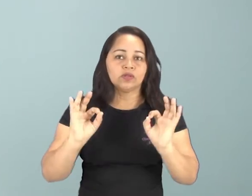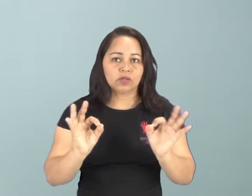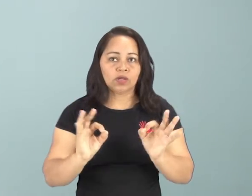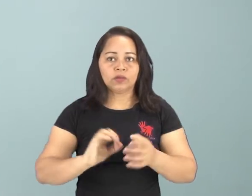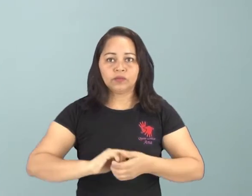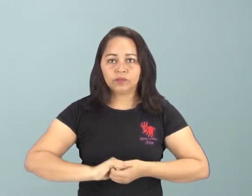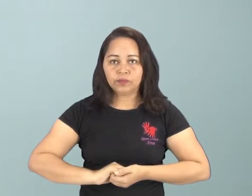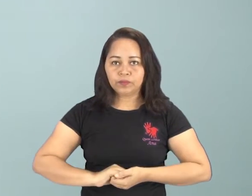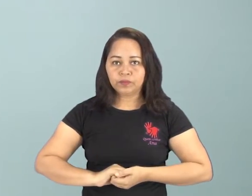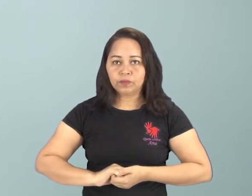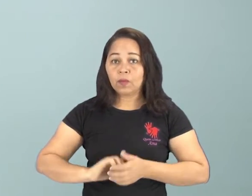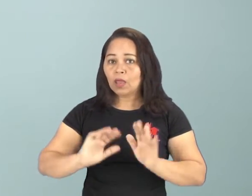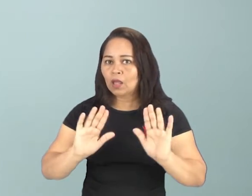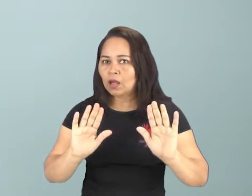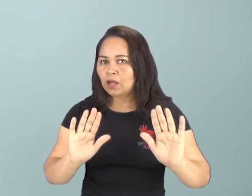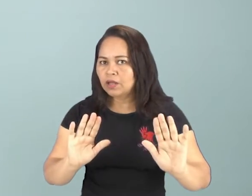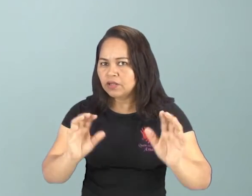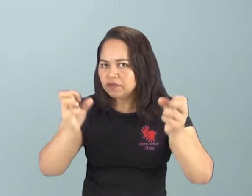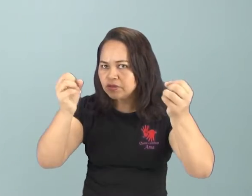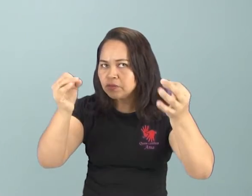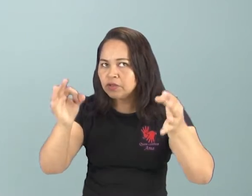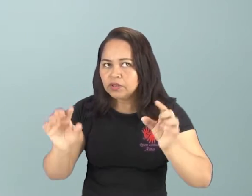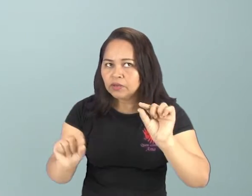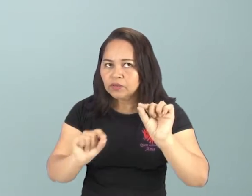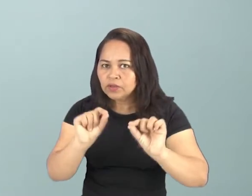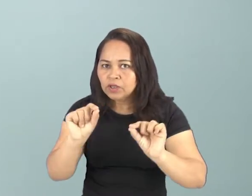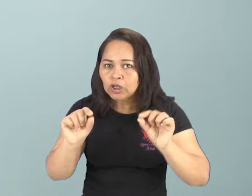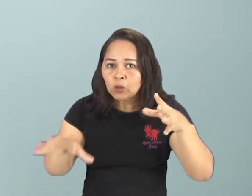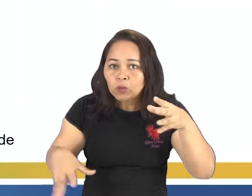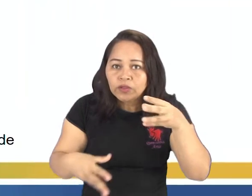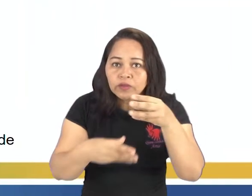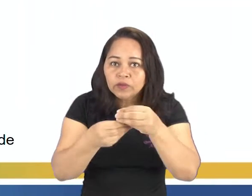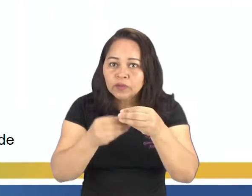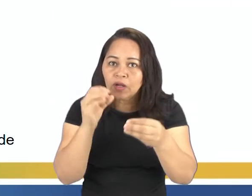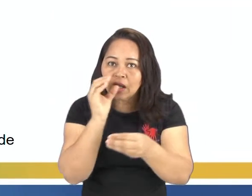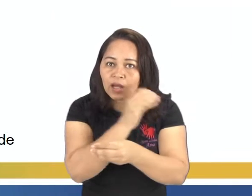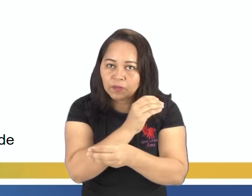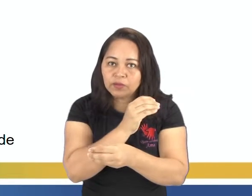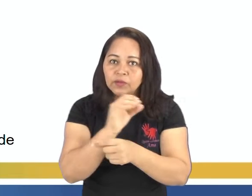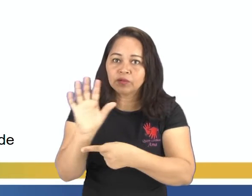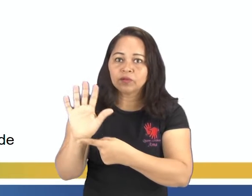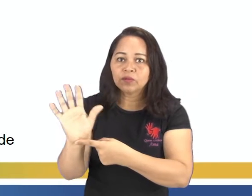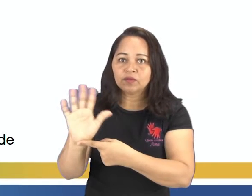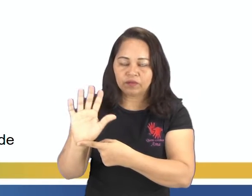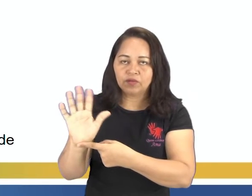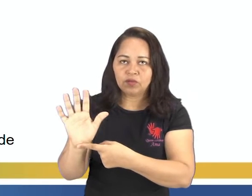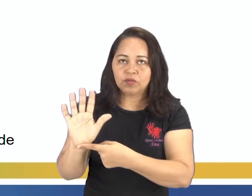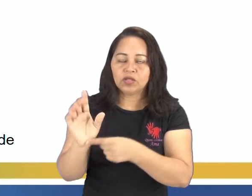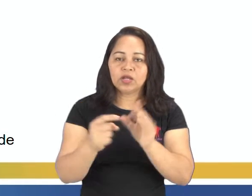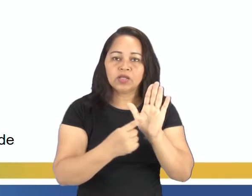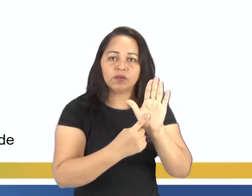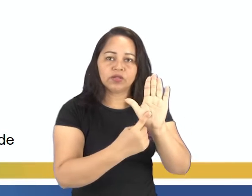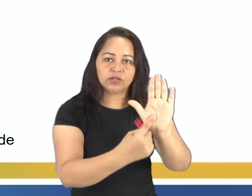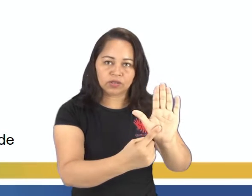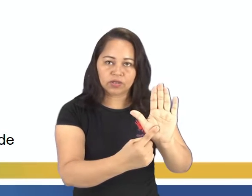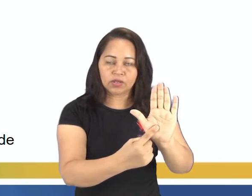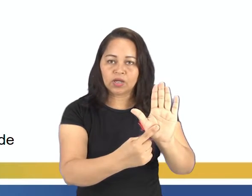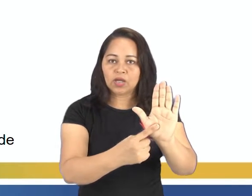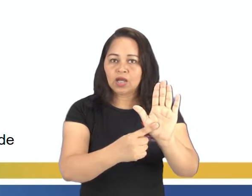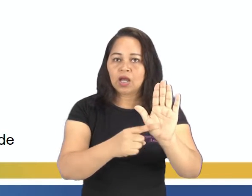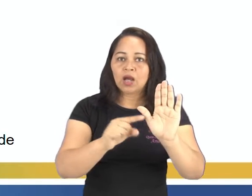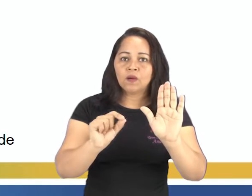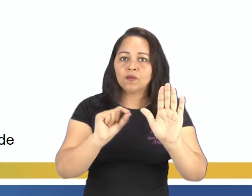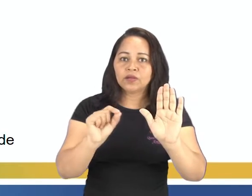certo? Aí nós vamos para a sinopse do filme, que diz o seguinte: o filme apresenta a história de